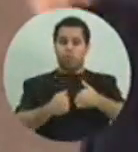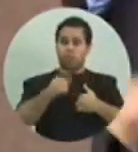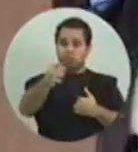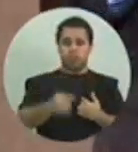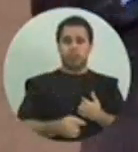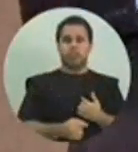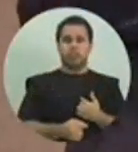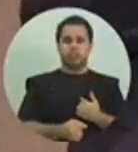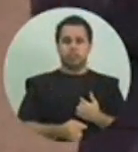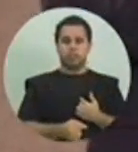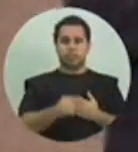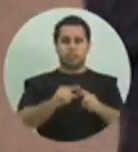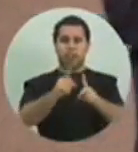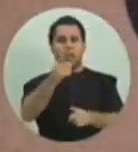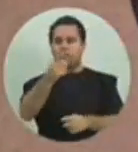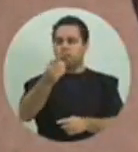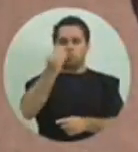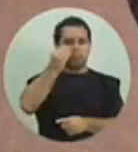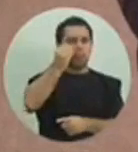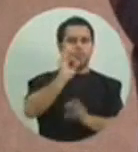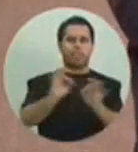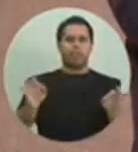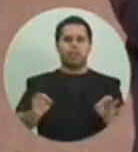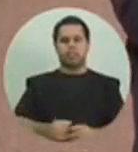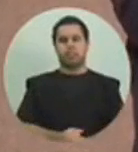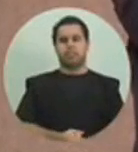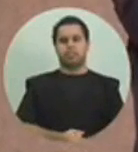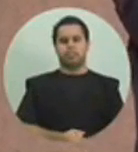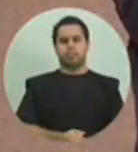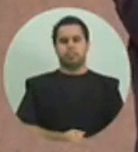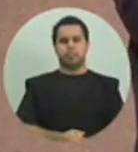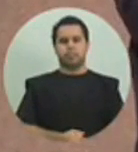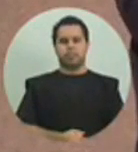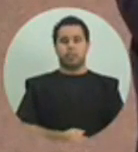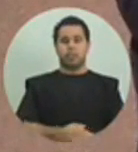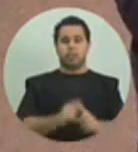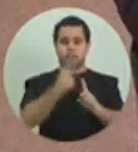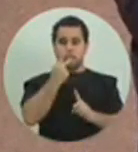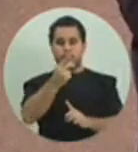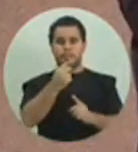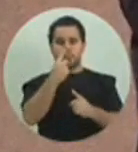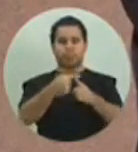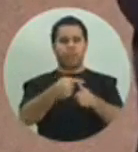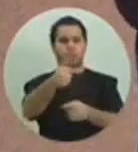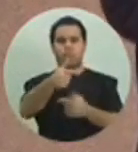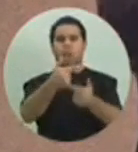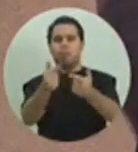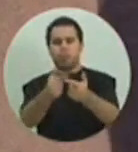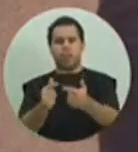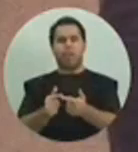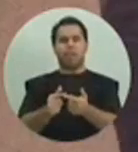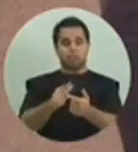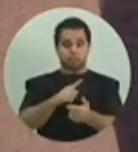para abençoar você, de muitas maneiras. Eu não quero dizer para você que não